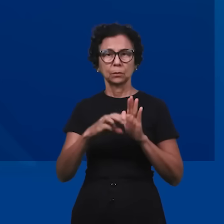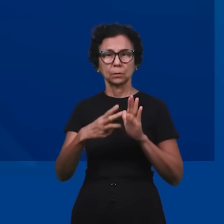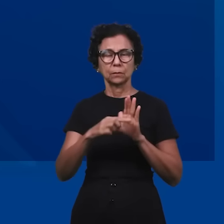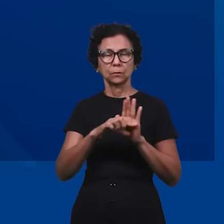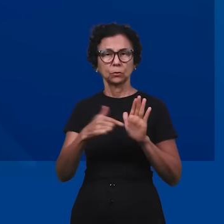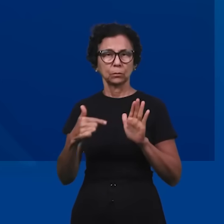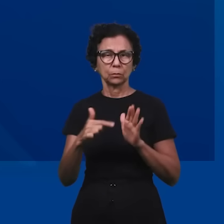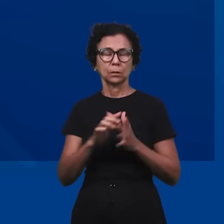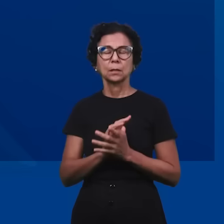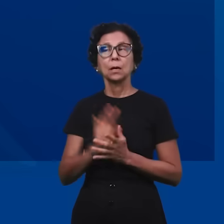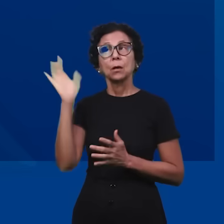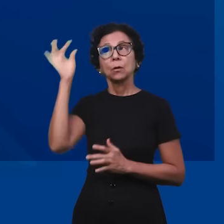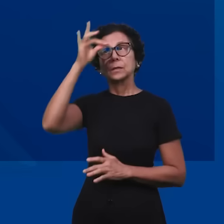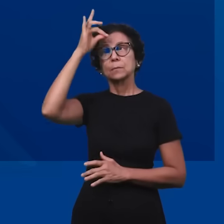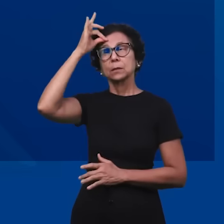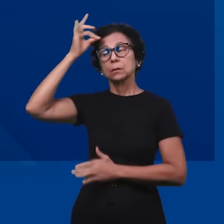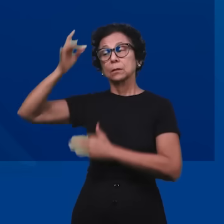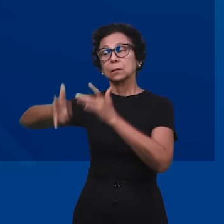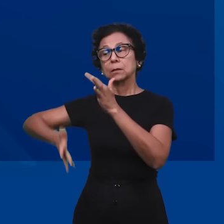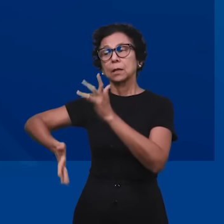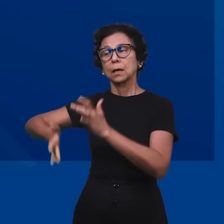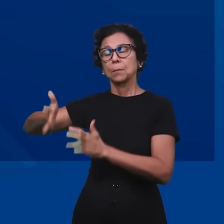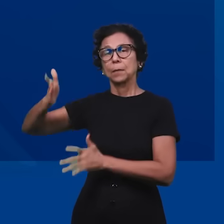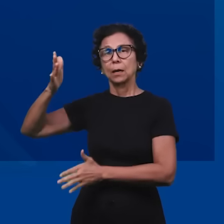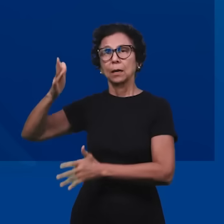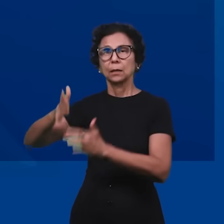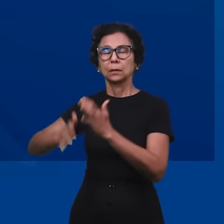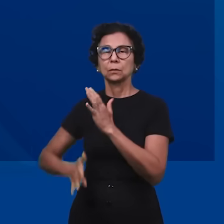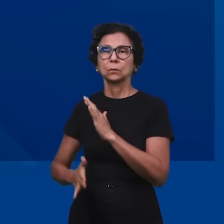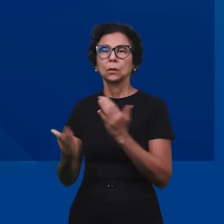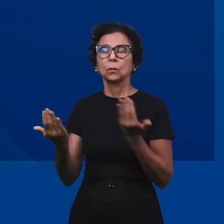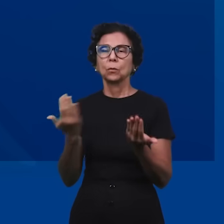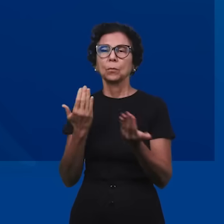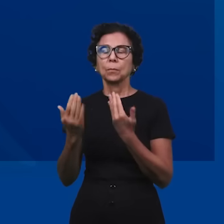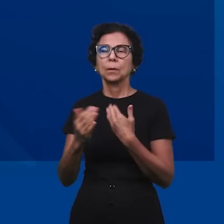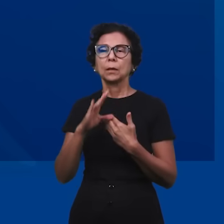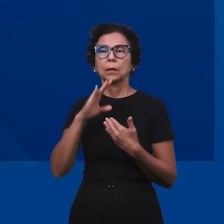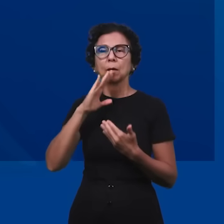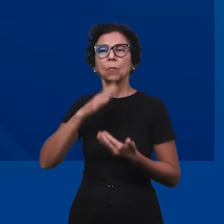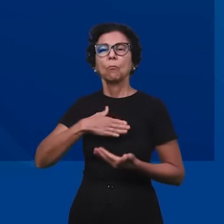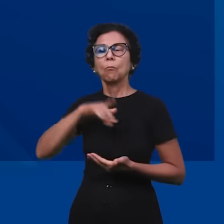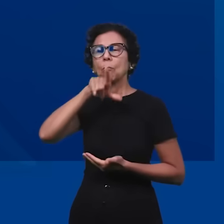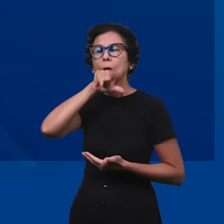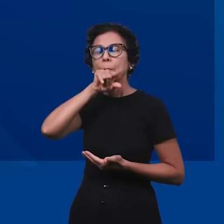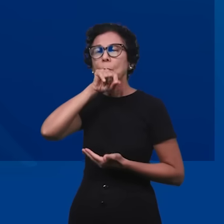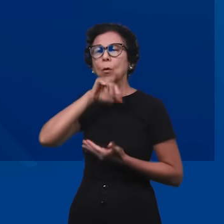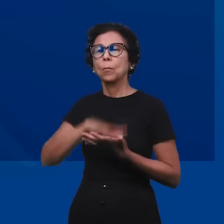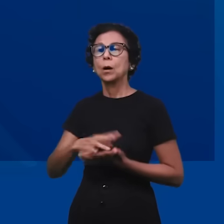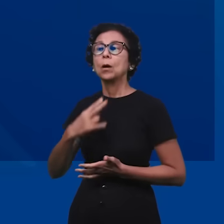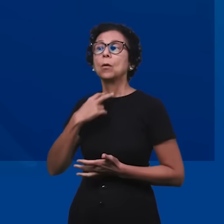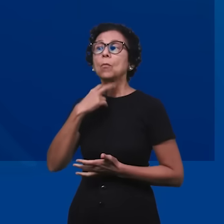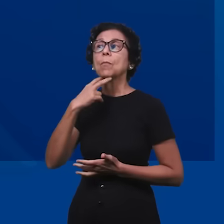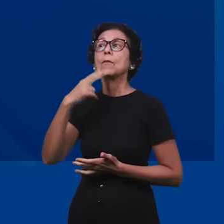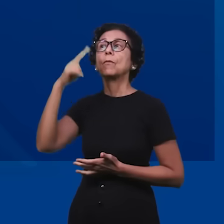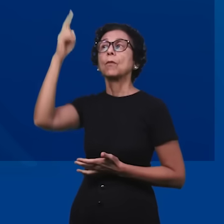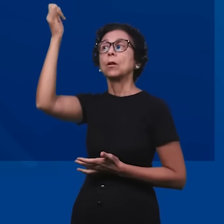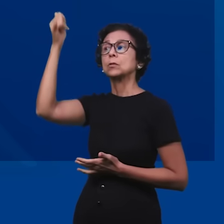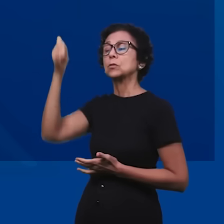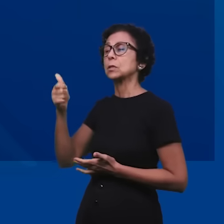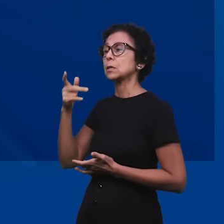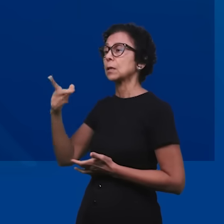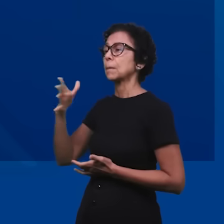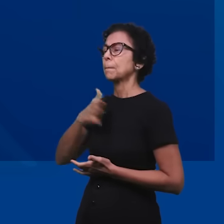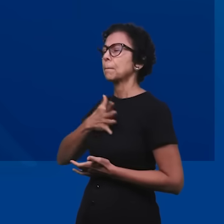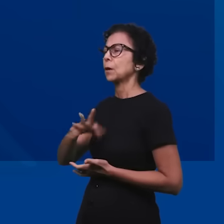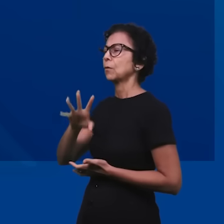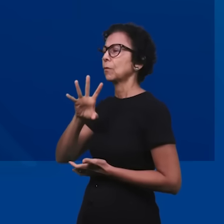como nós vemos em Lucas 3:22, que diz: E o Espírito Santo desceu sobre ele em forma corpórea, como uma pomba, e ouviu-se uma